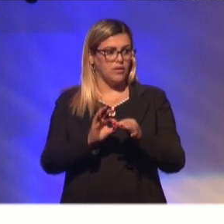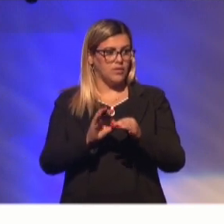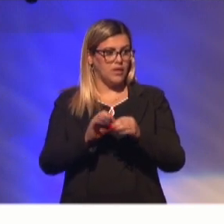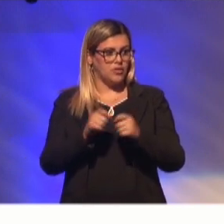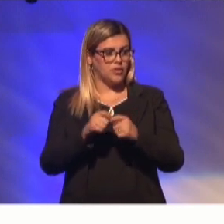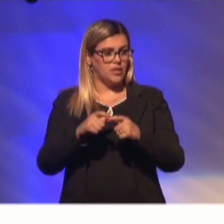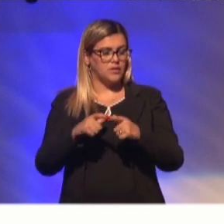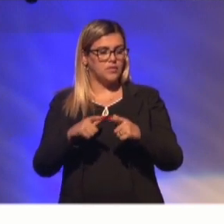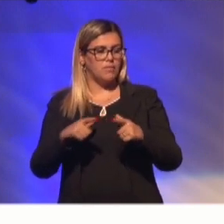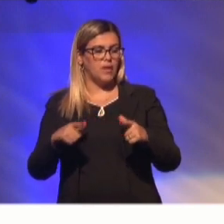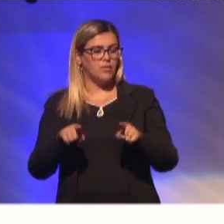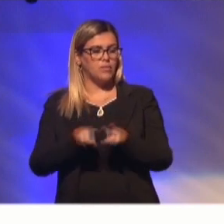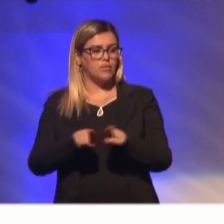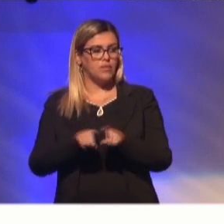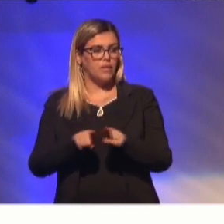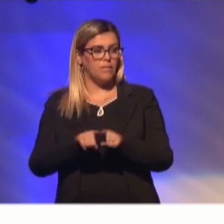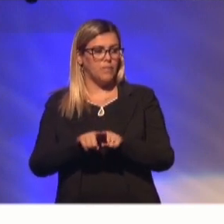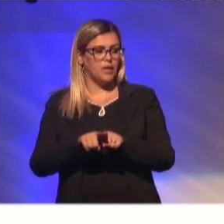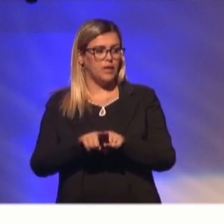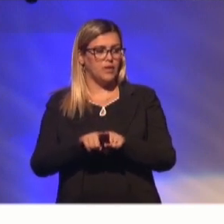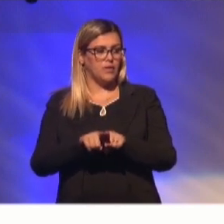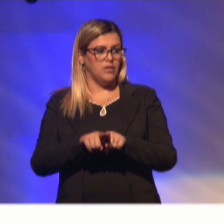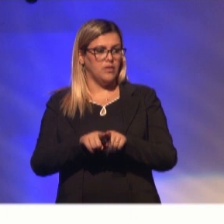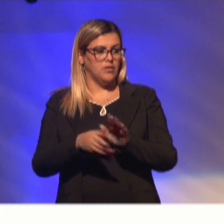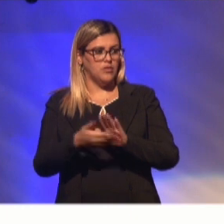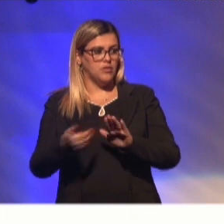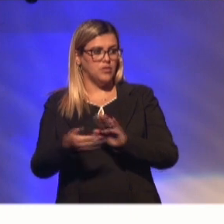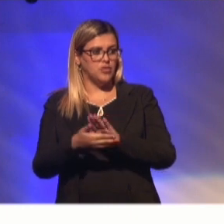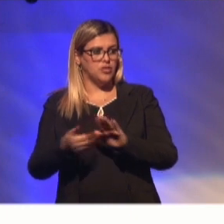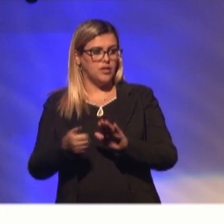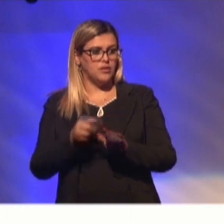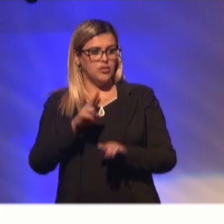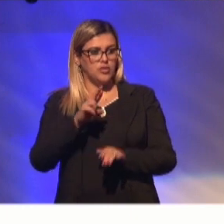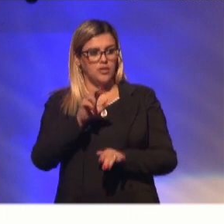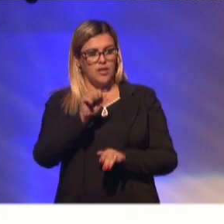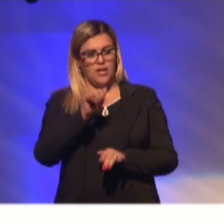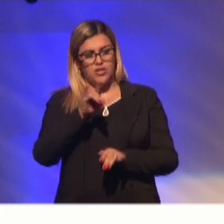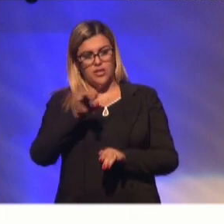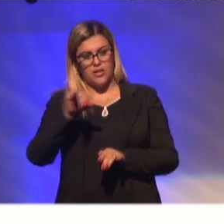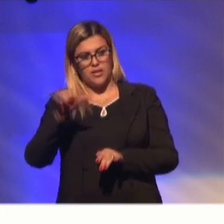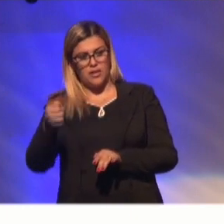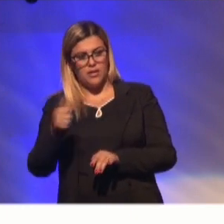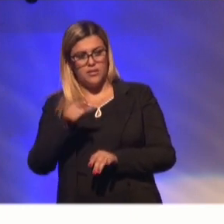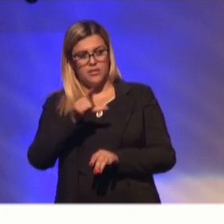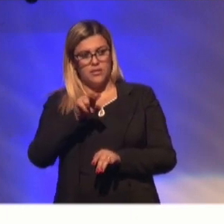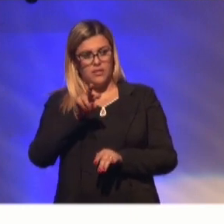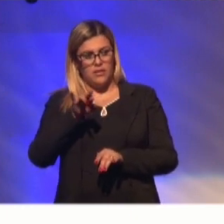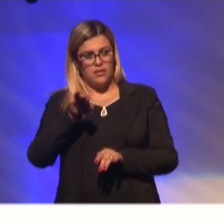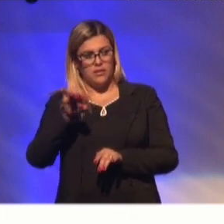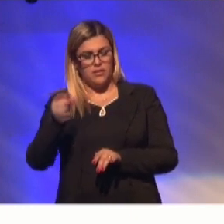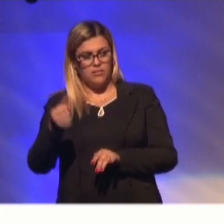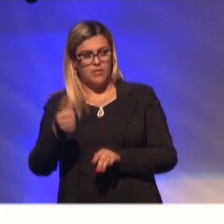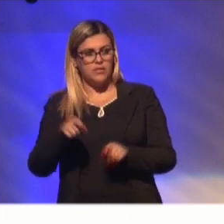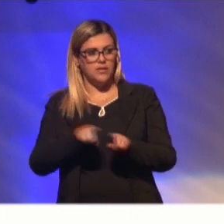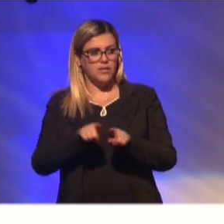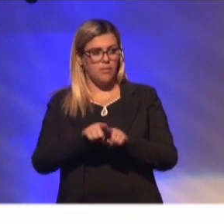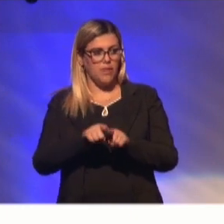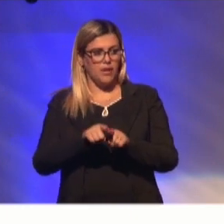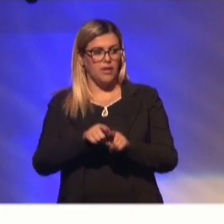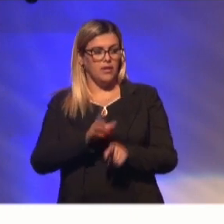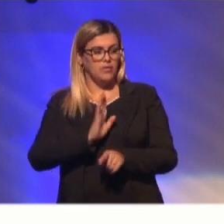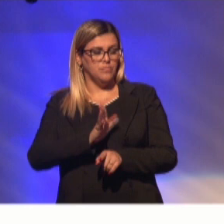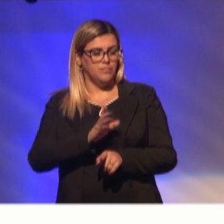crescimento e também a remoção de radicais livres e com isso havendo também o crescimento